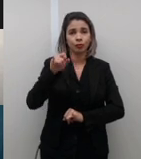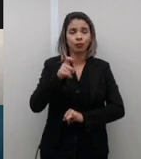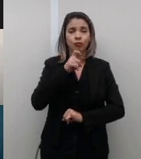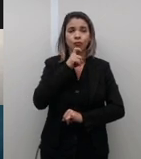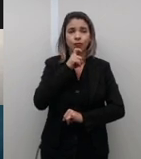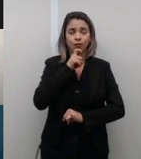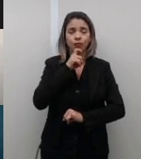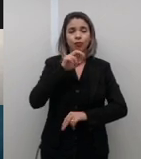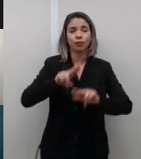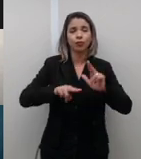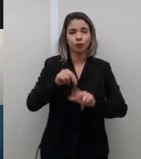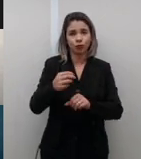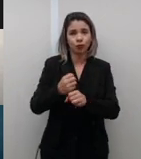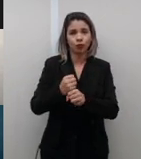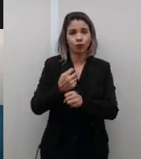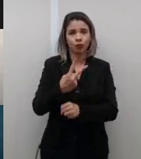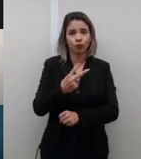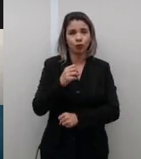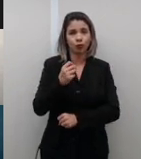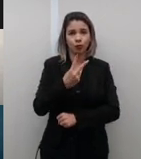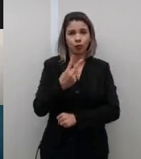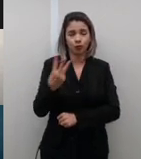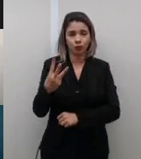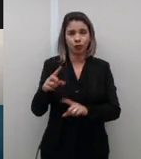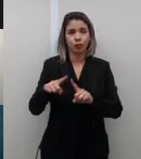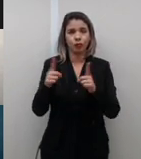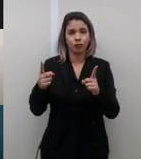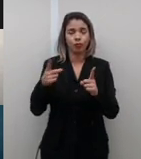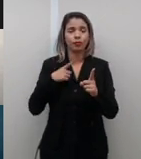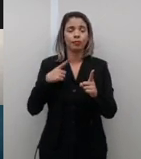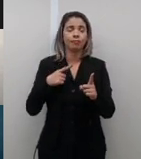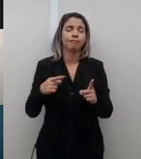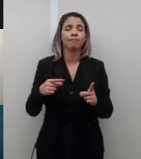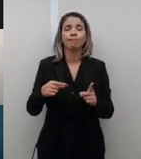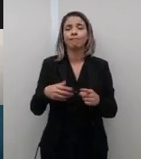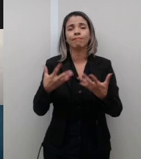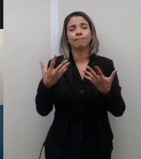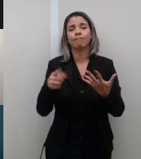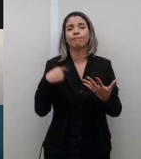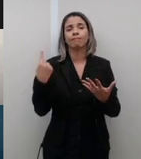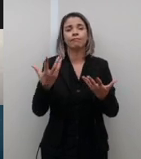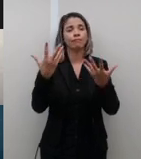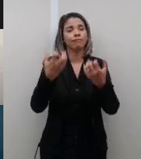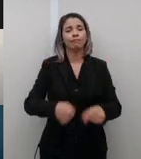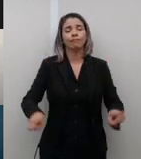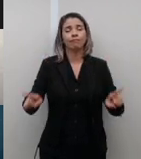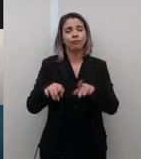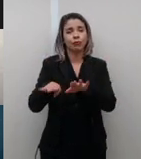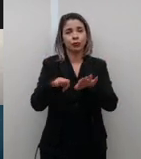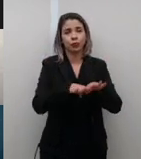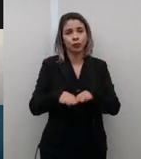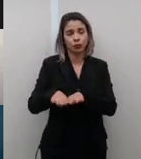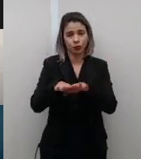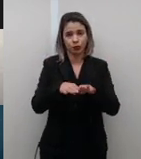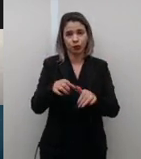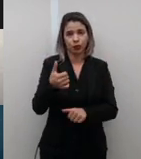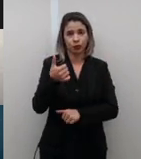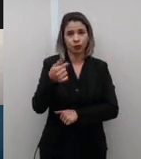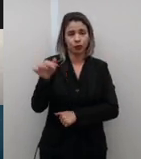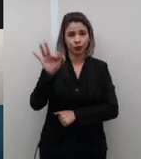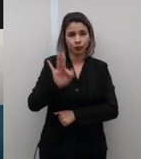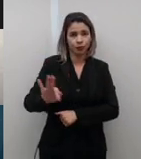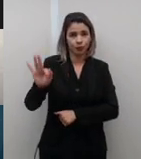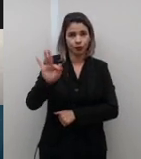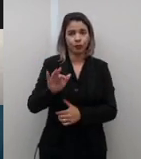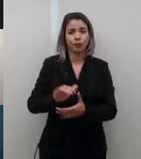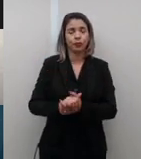agravo interno foi improvido por unanimidade por esta primeira turma na sessão de 17 de fevereiro de 2020. Opostos embargos de declaração em 27